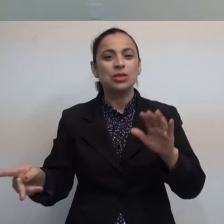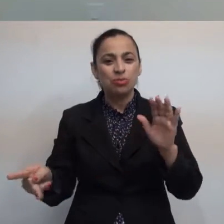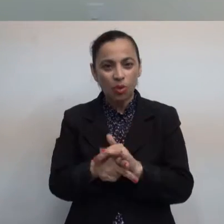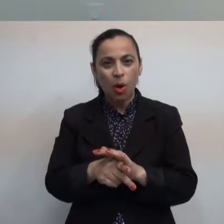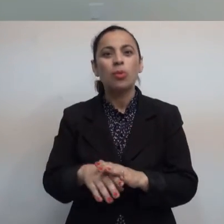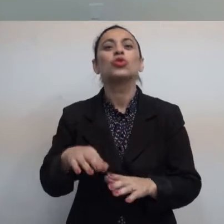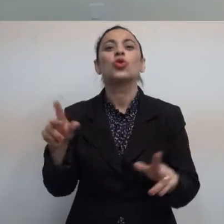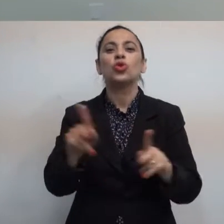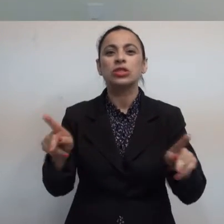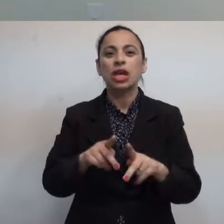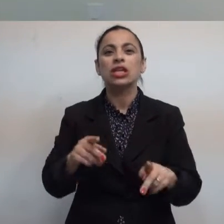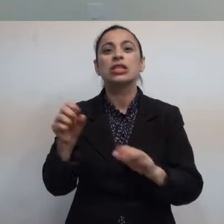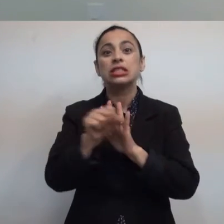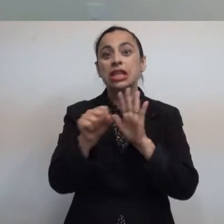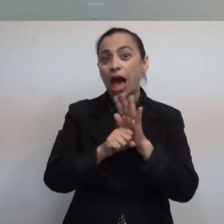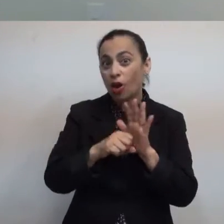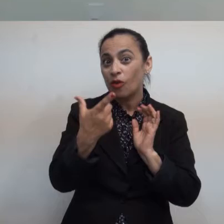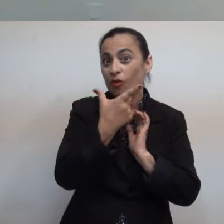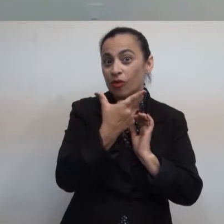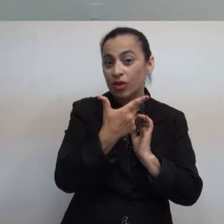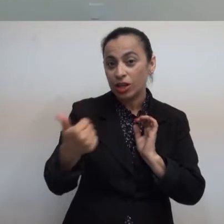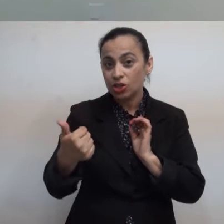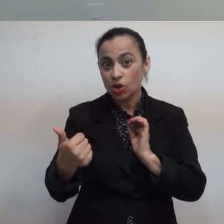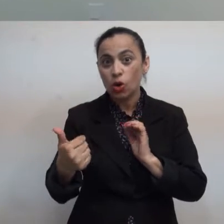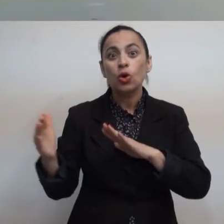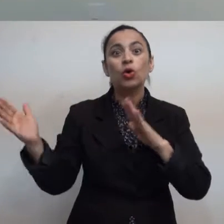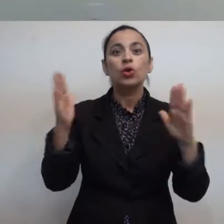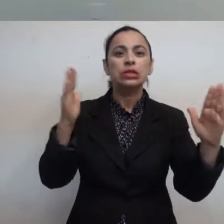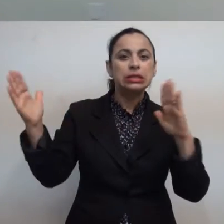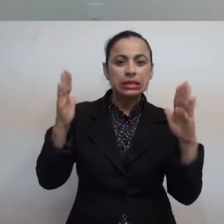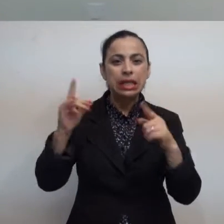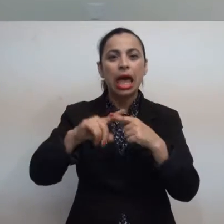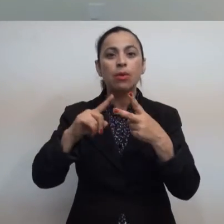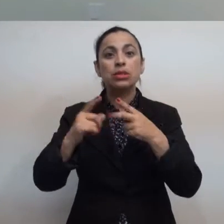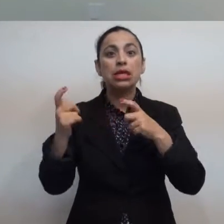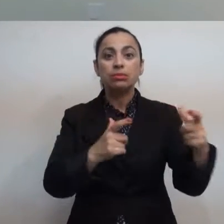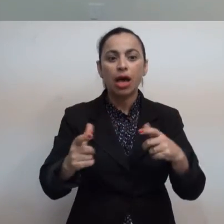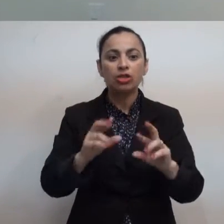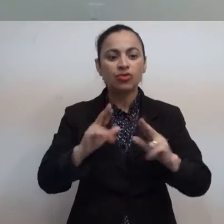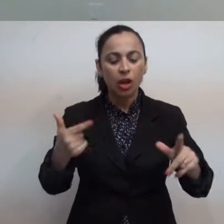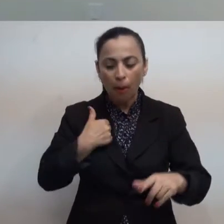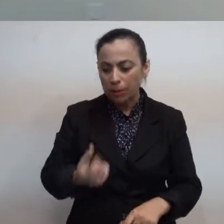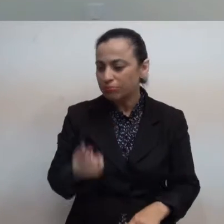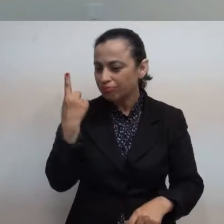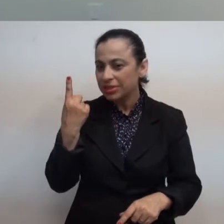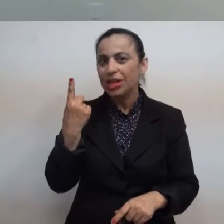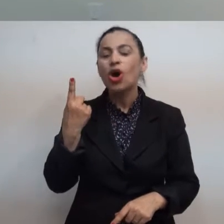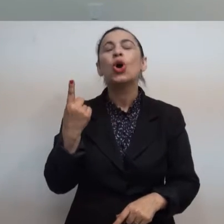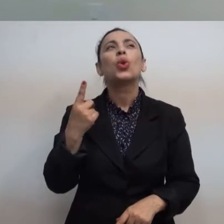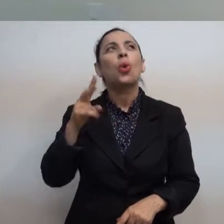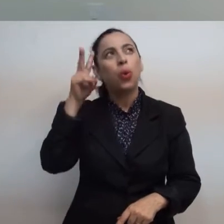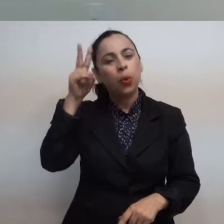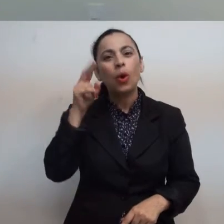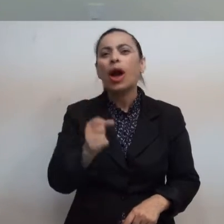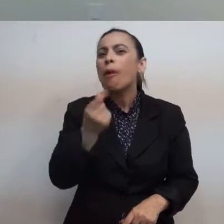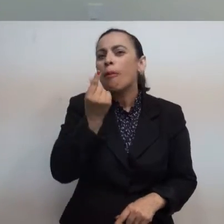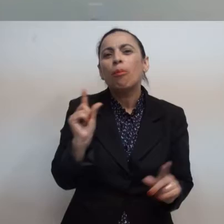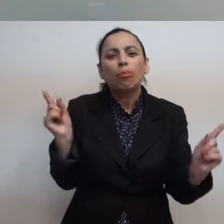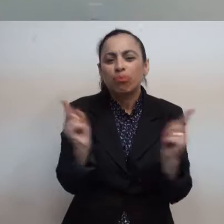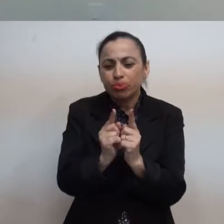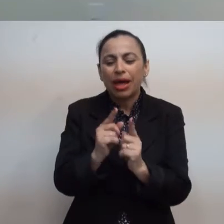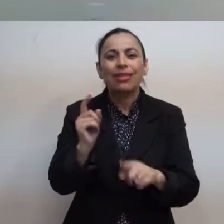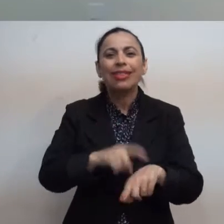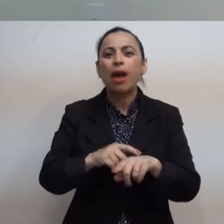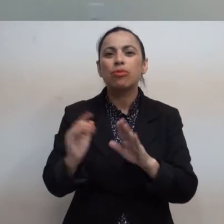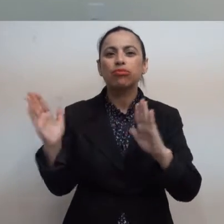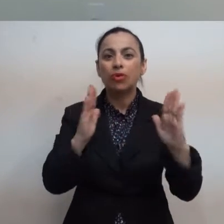práticas significativas docente no século XXI e os tempos e os espaços diferentes, eu falei, poxa, é